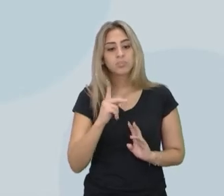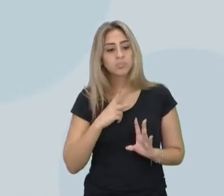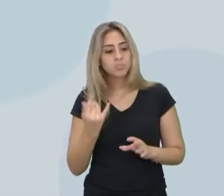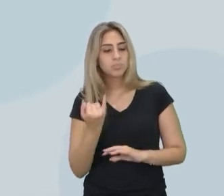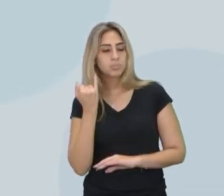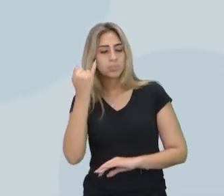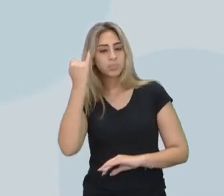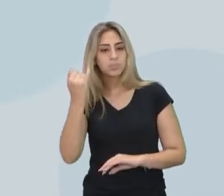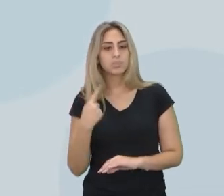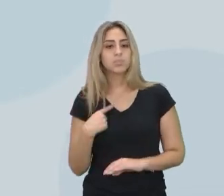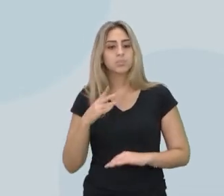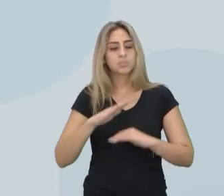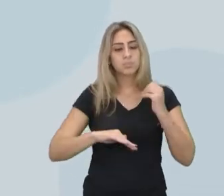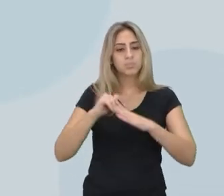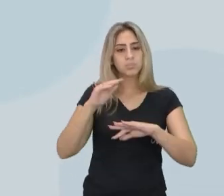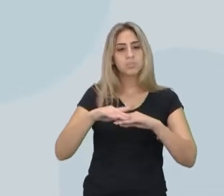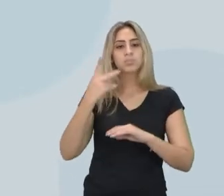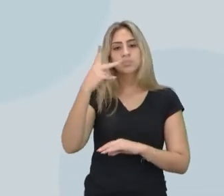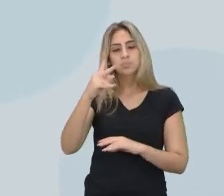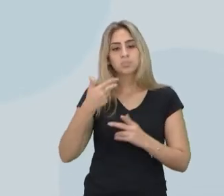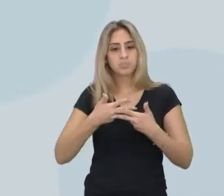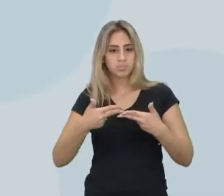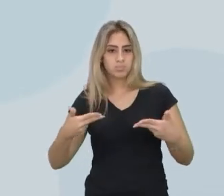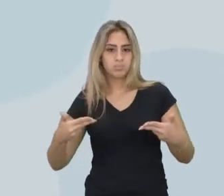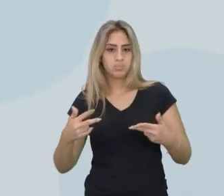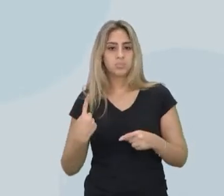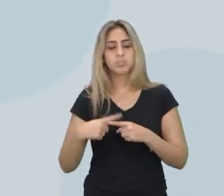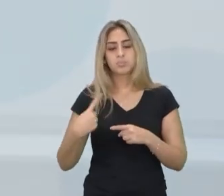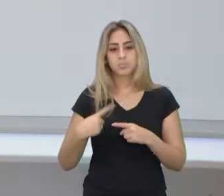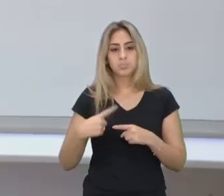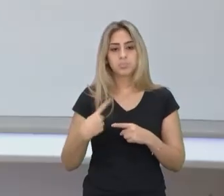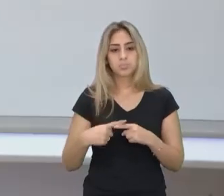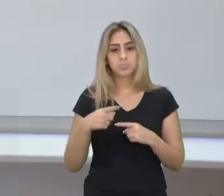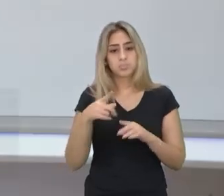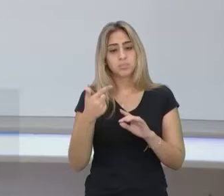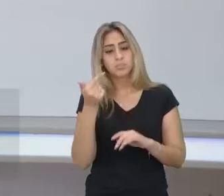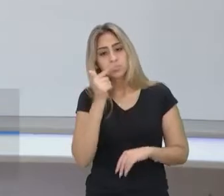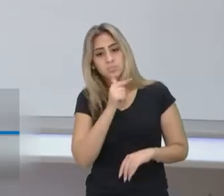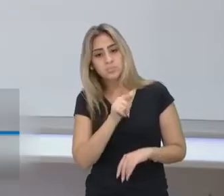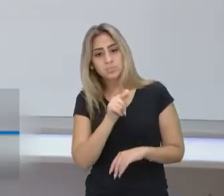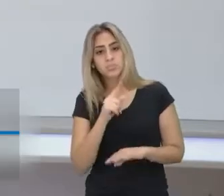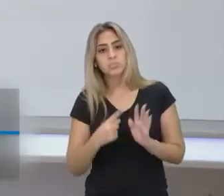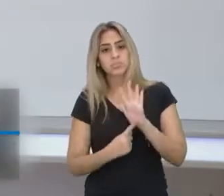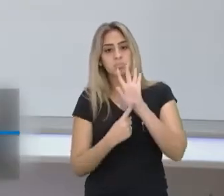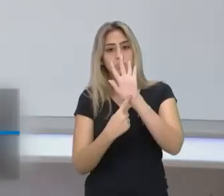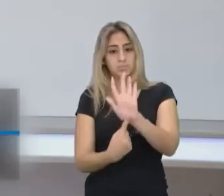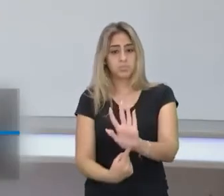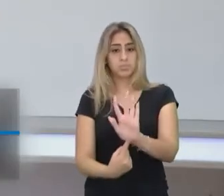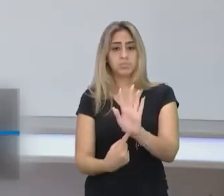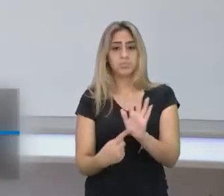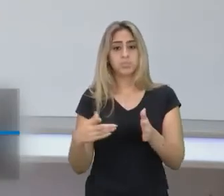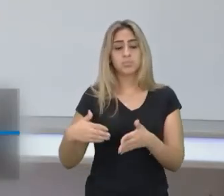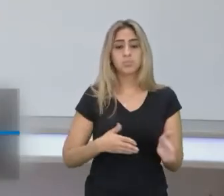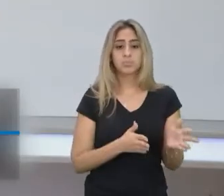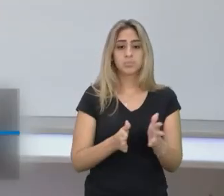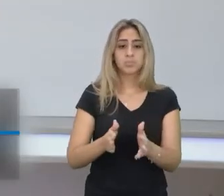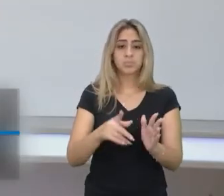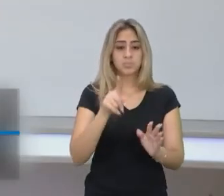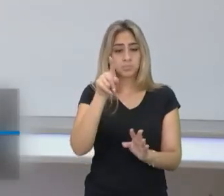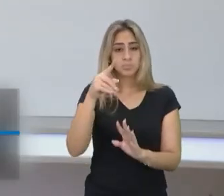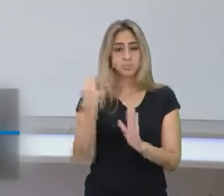muito importante a elaboração dessa ferramenta, porque ela consegue mostrar o caminho que